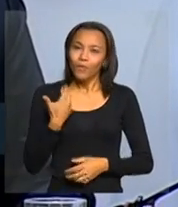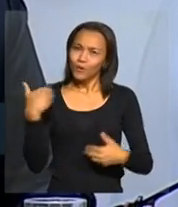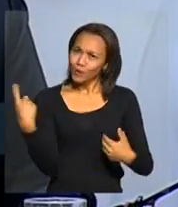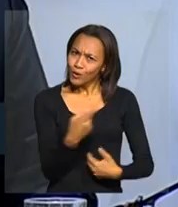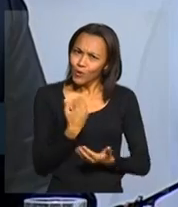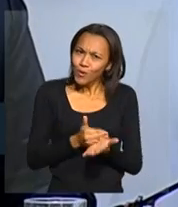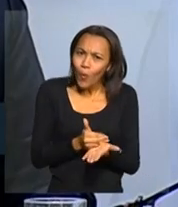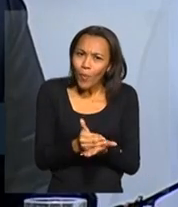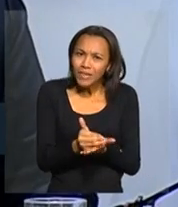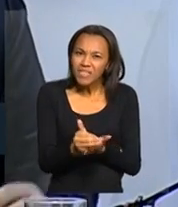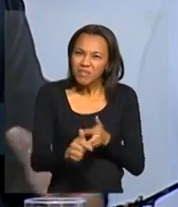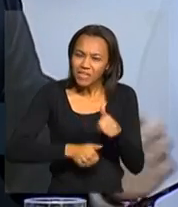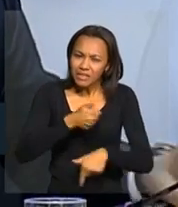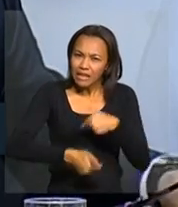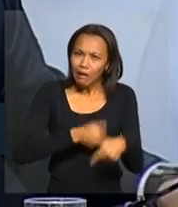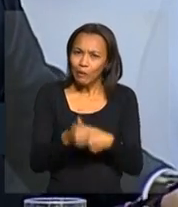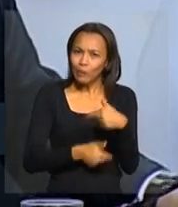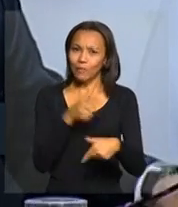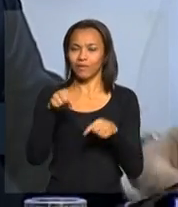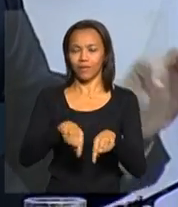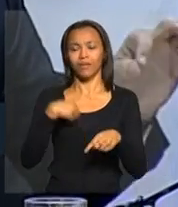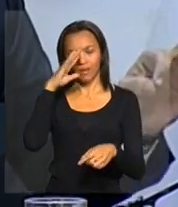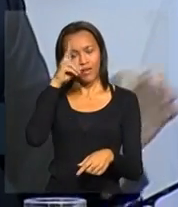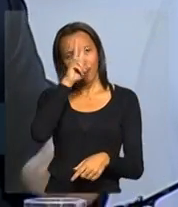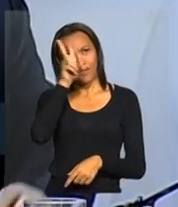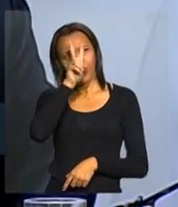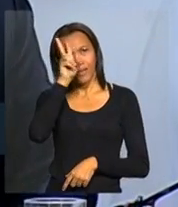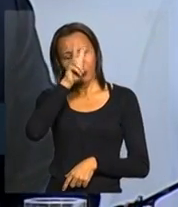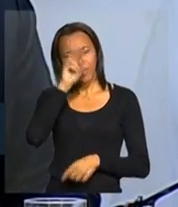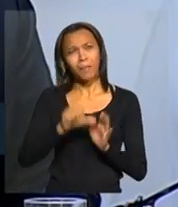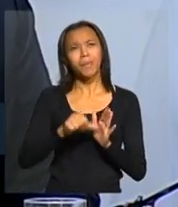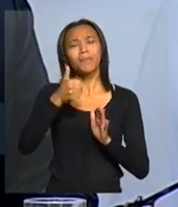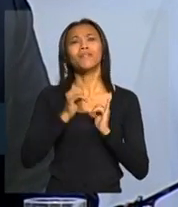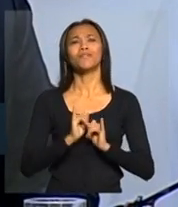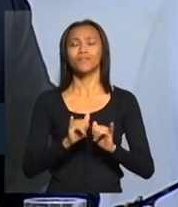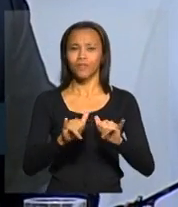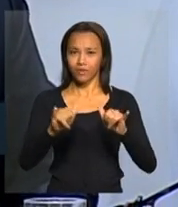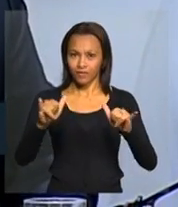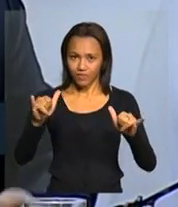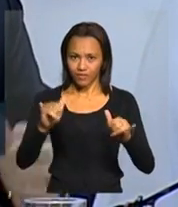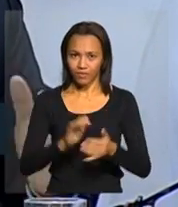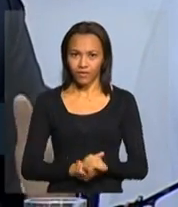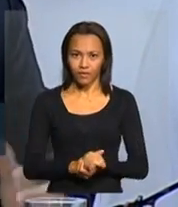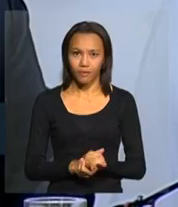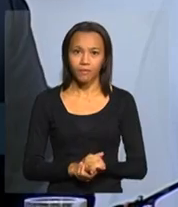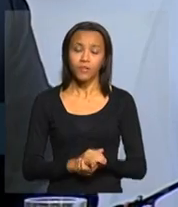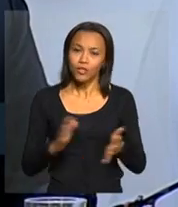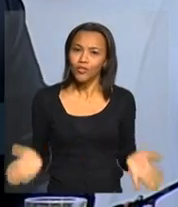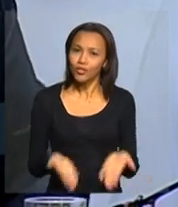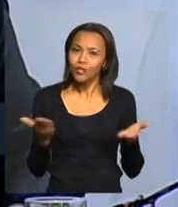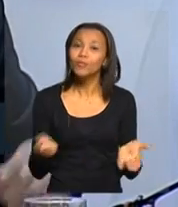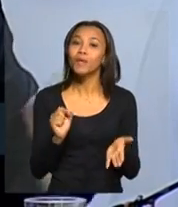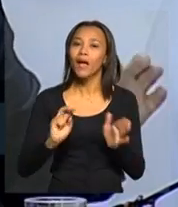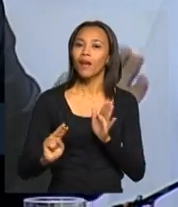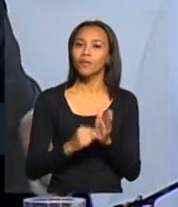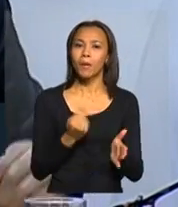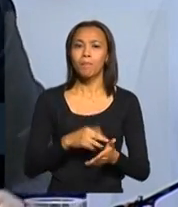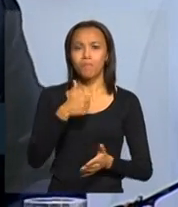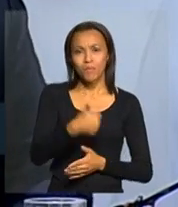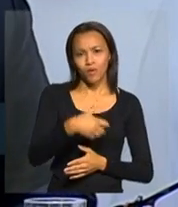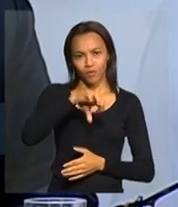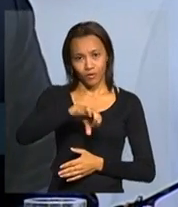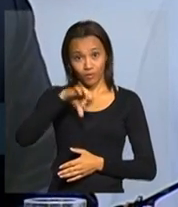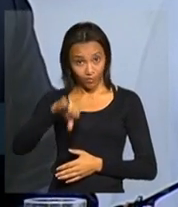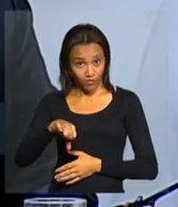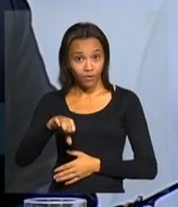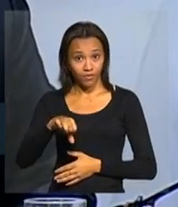iniciou essa batalha. Eu lembro que a primeira campanha de estímulo à doação, ela foi em